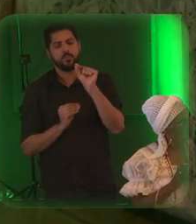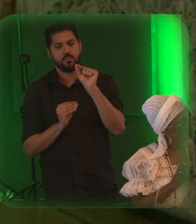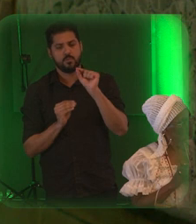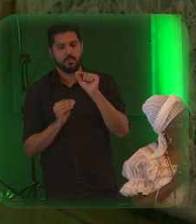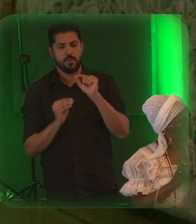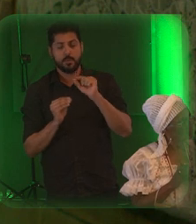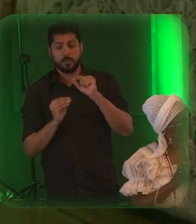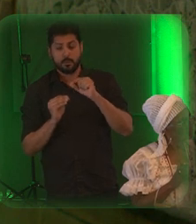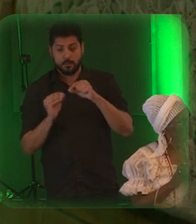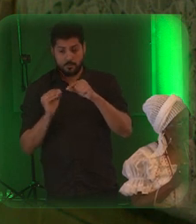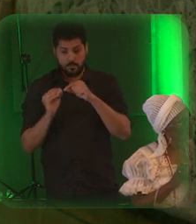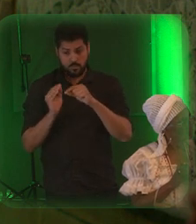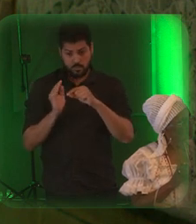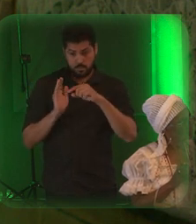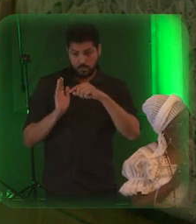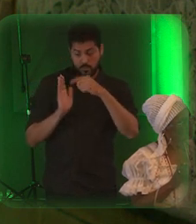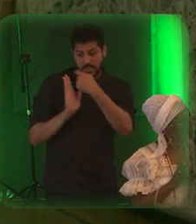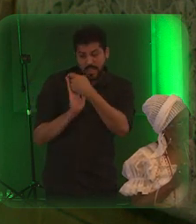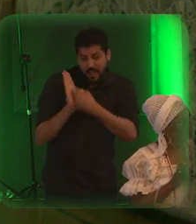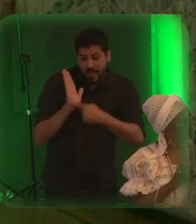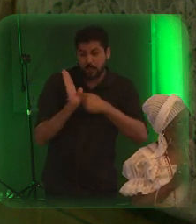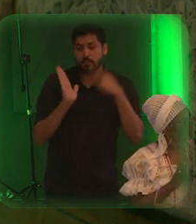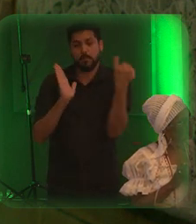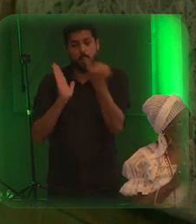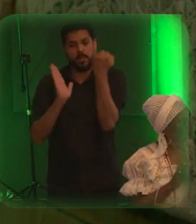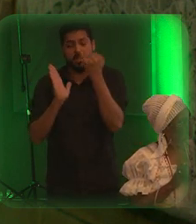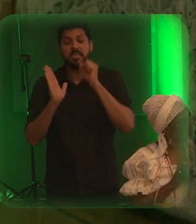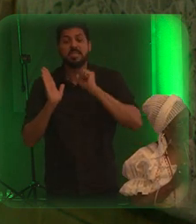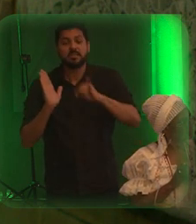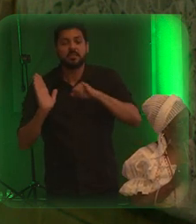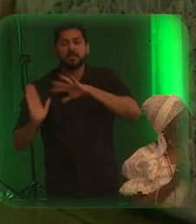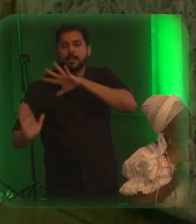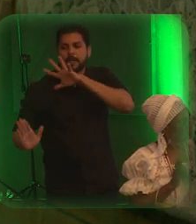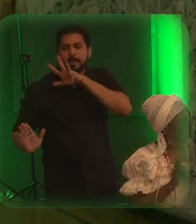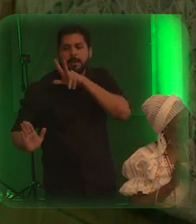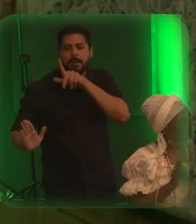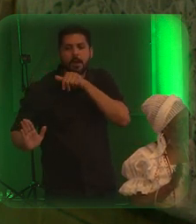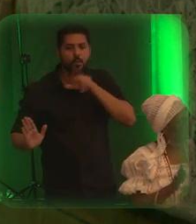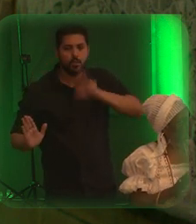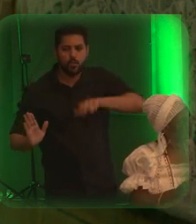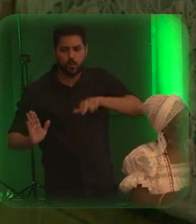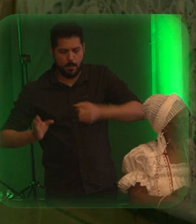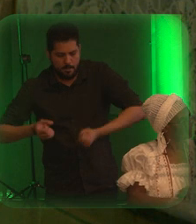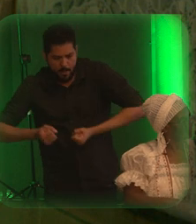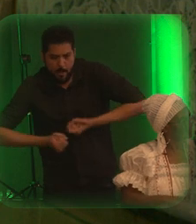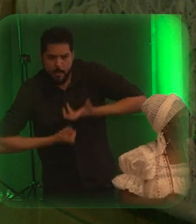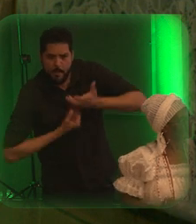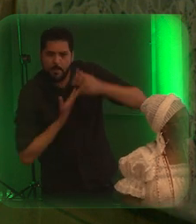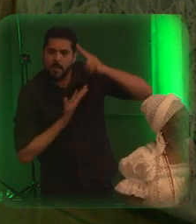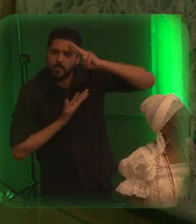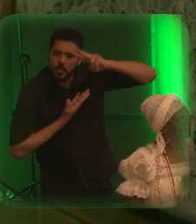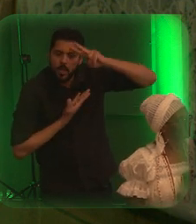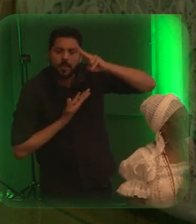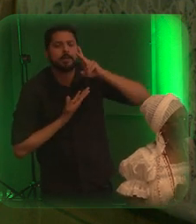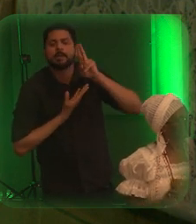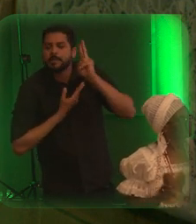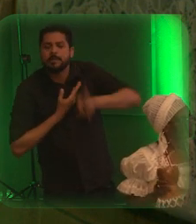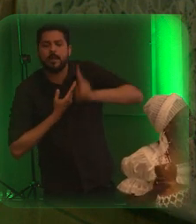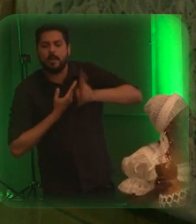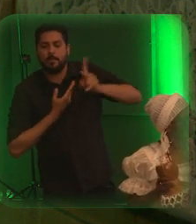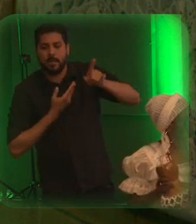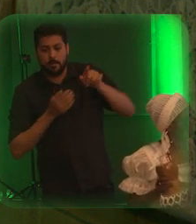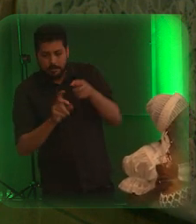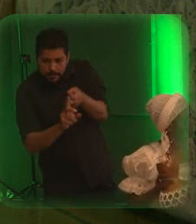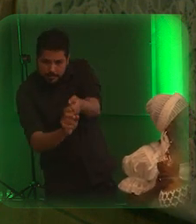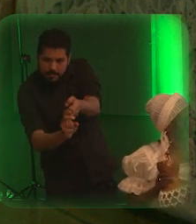seguinte: enquanto o leão não contar sua história, a história que prevalece é a do caçador. E nós queremos que essa história do